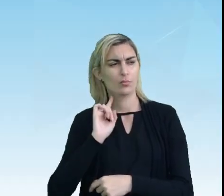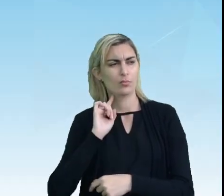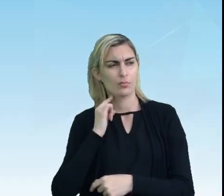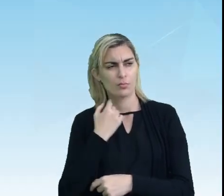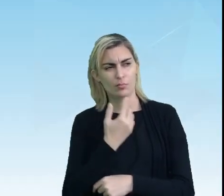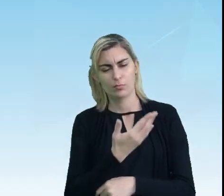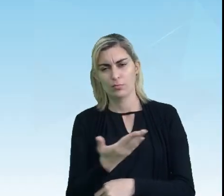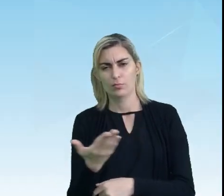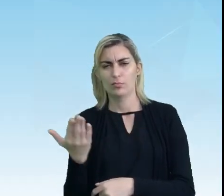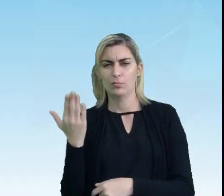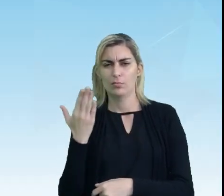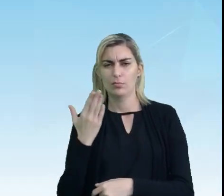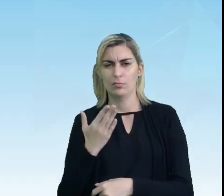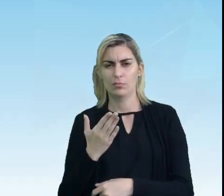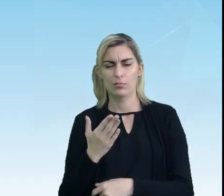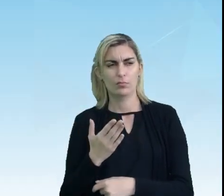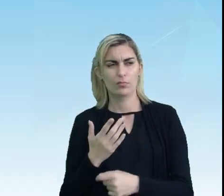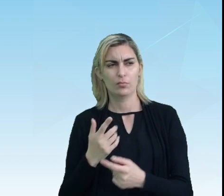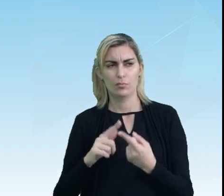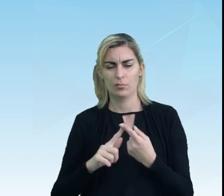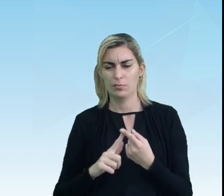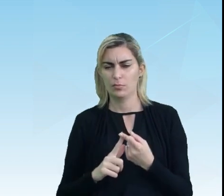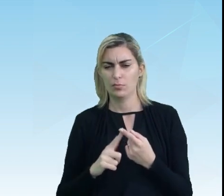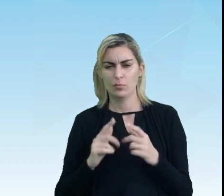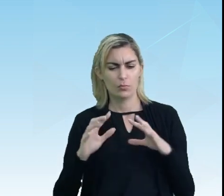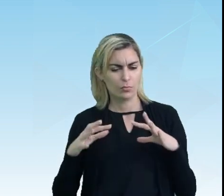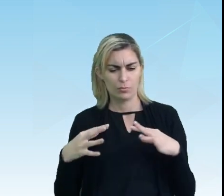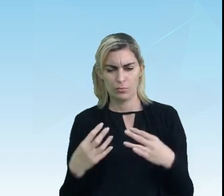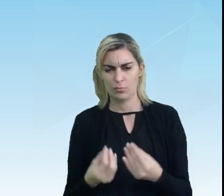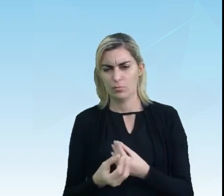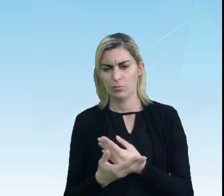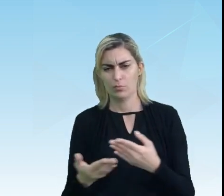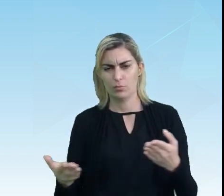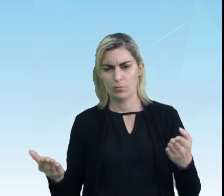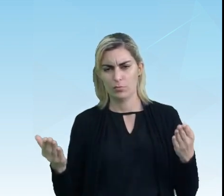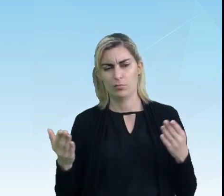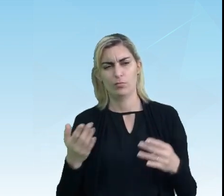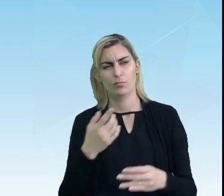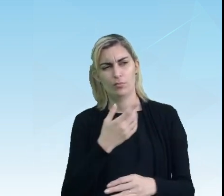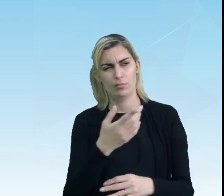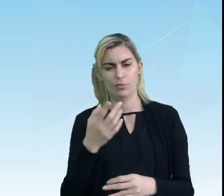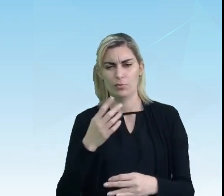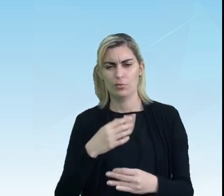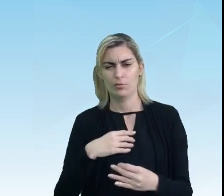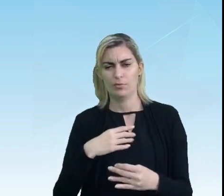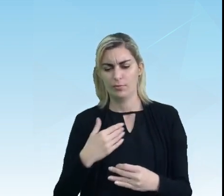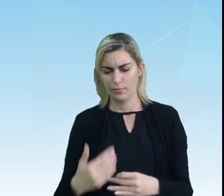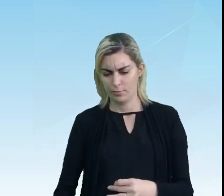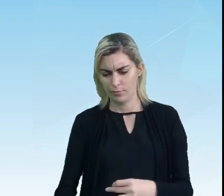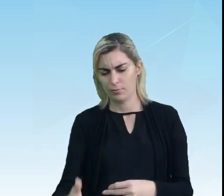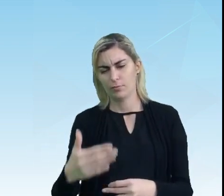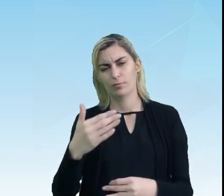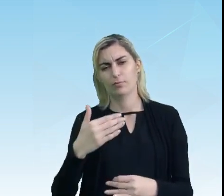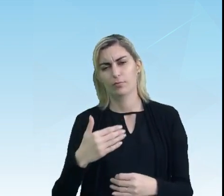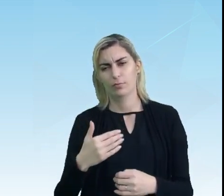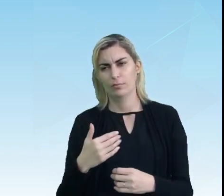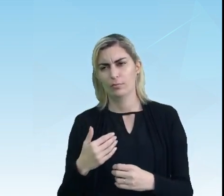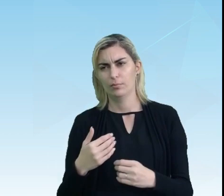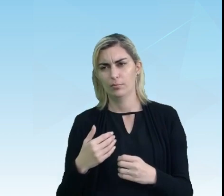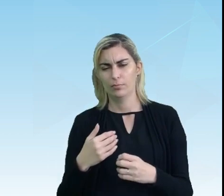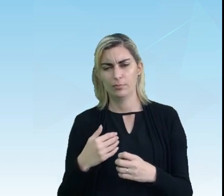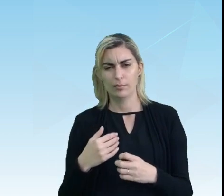dos nossos rios, nossos lençóis freáticos e tanta devastação que com isso vai